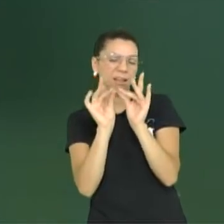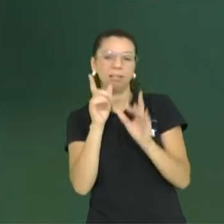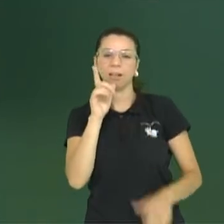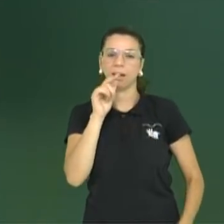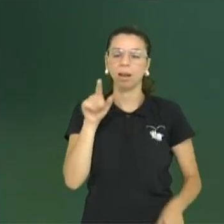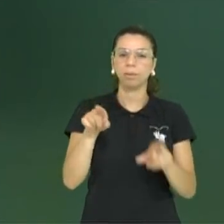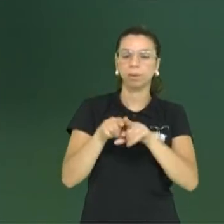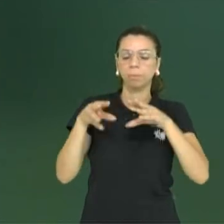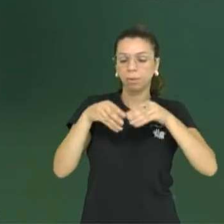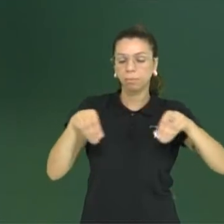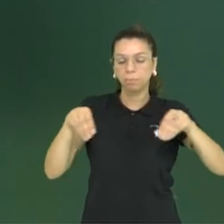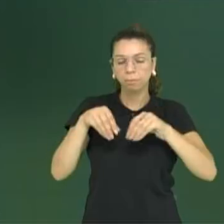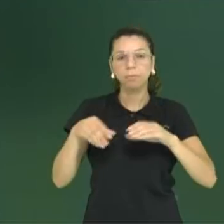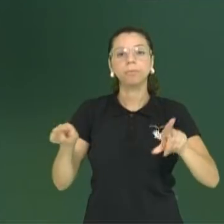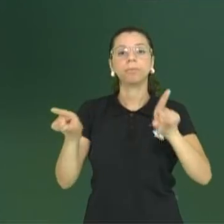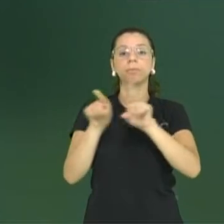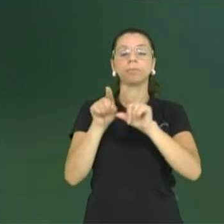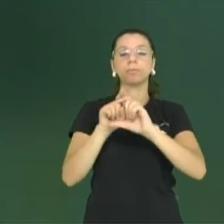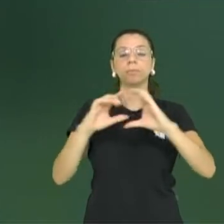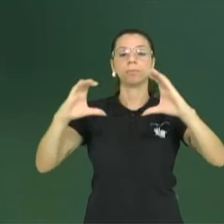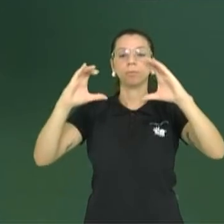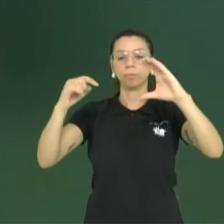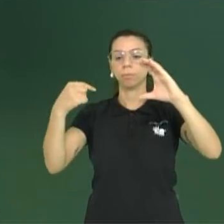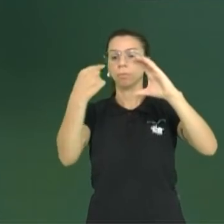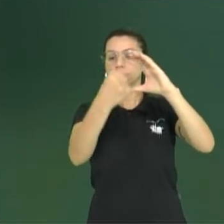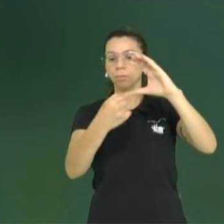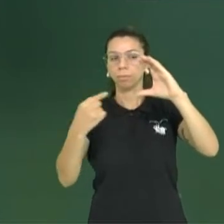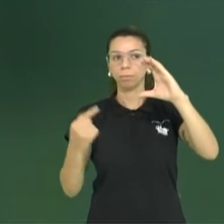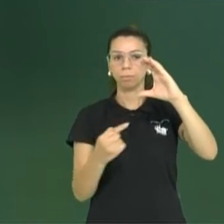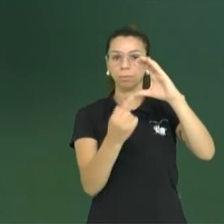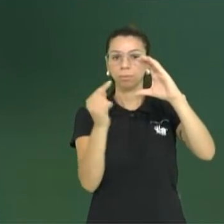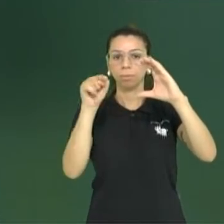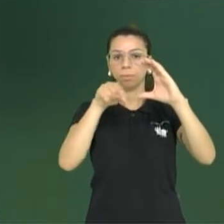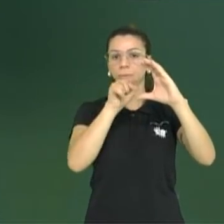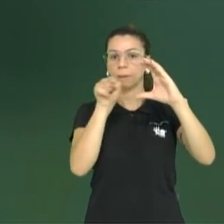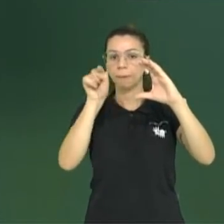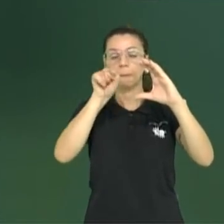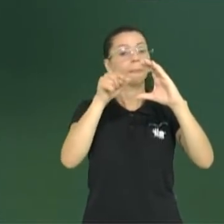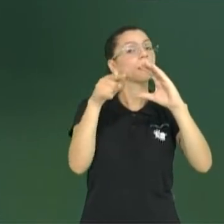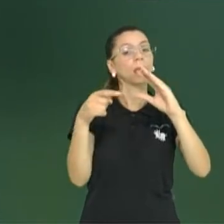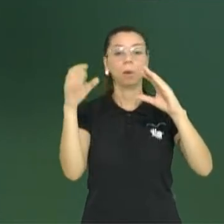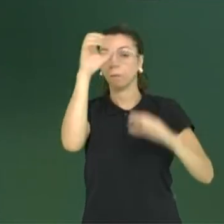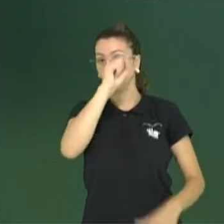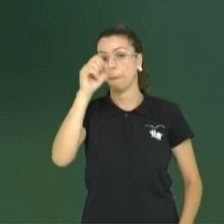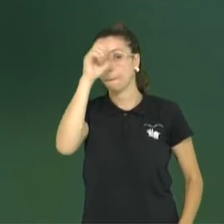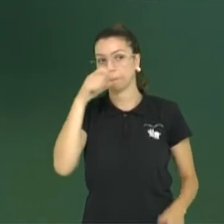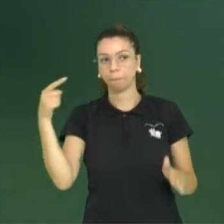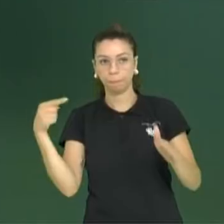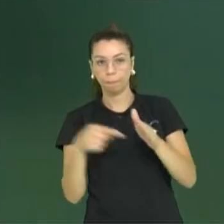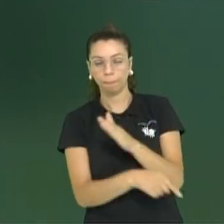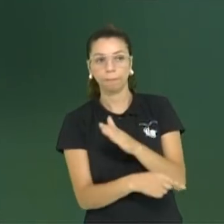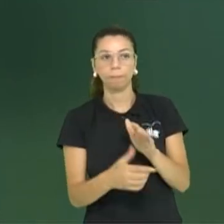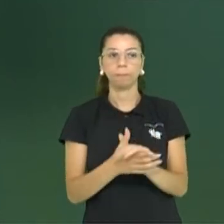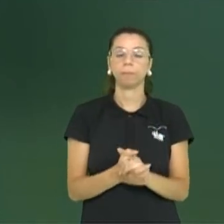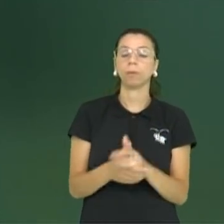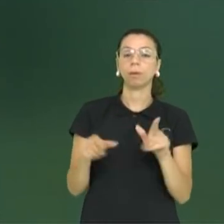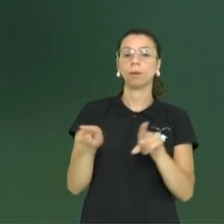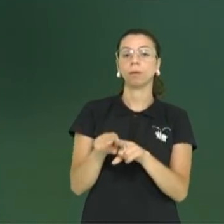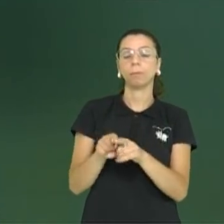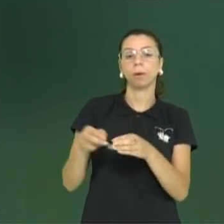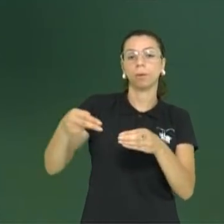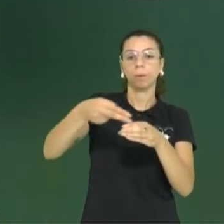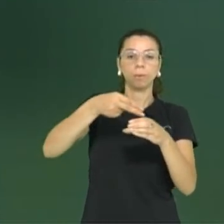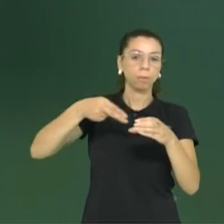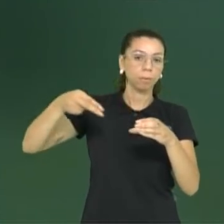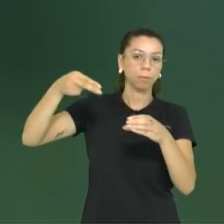Nós temos o quê? As organelas, que vocês vão aprender com profundidade nesse ano. E por último, o núcleo, que contém o